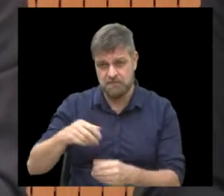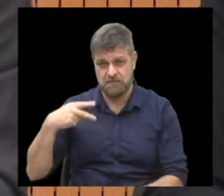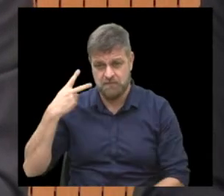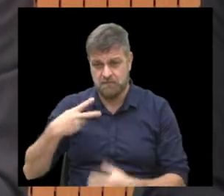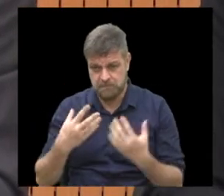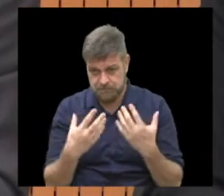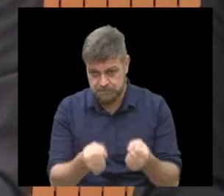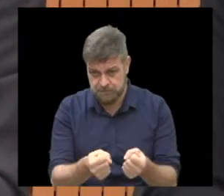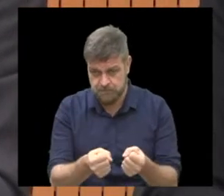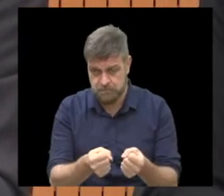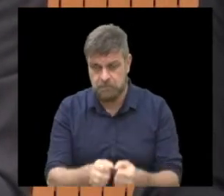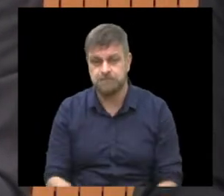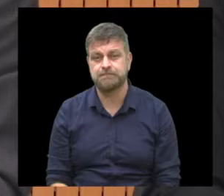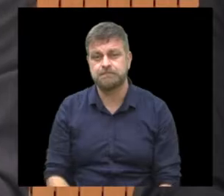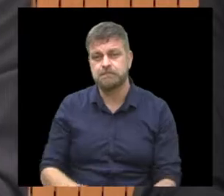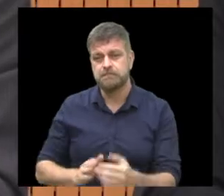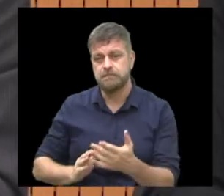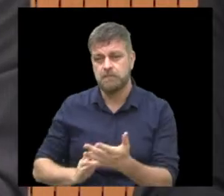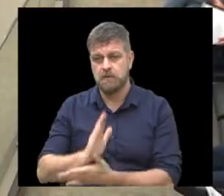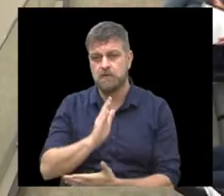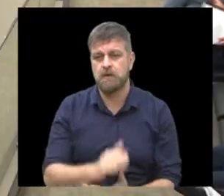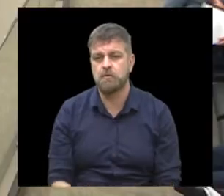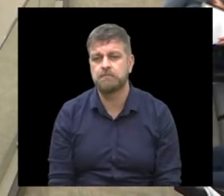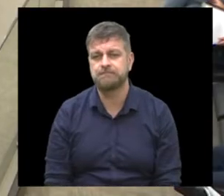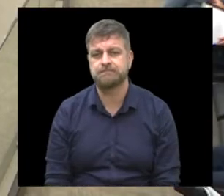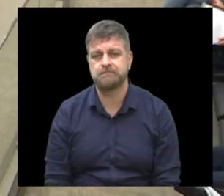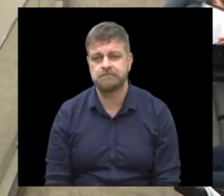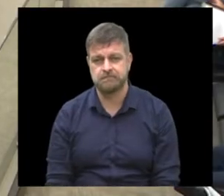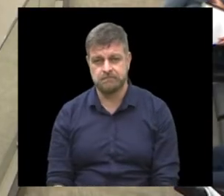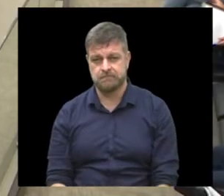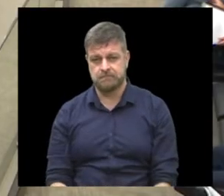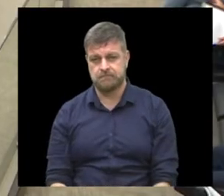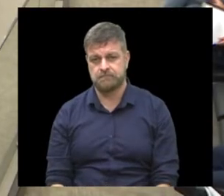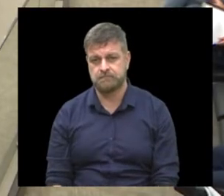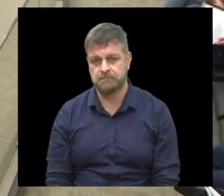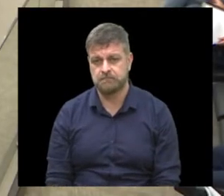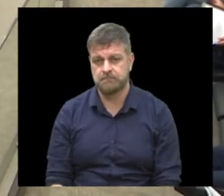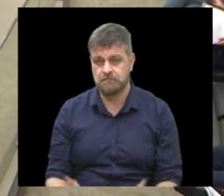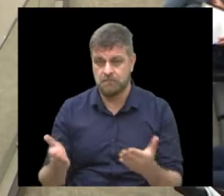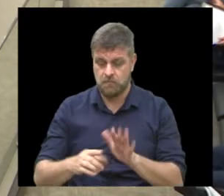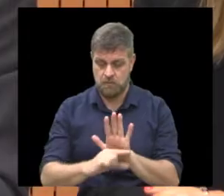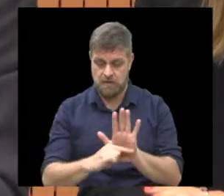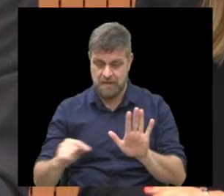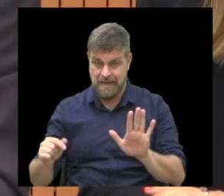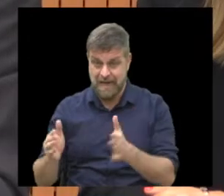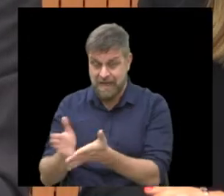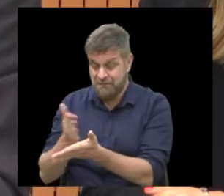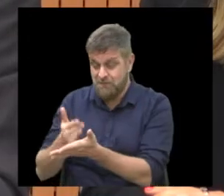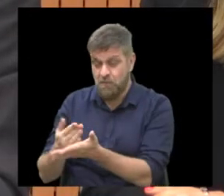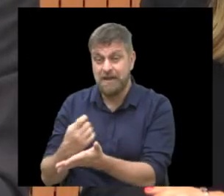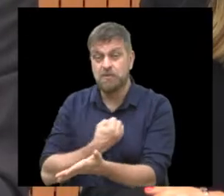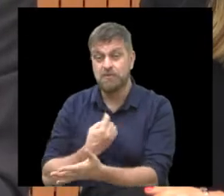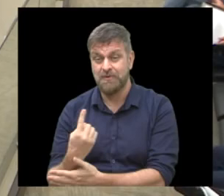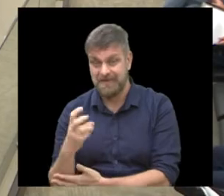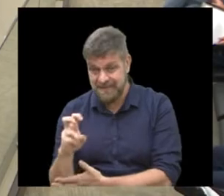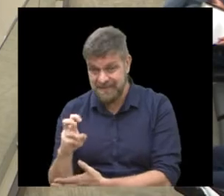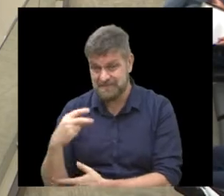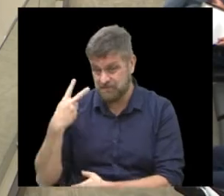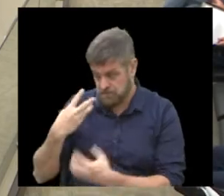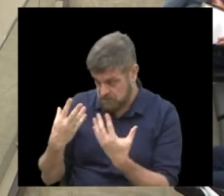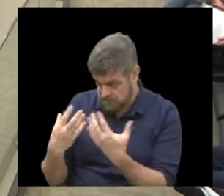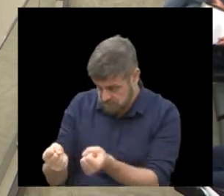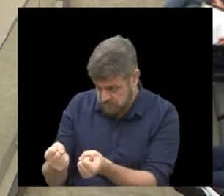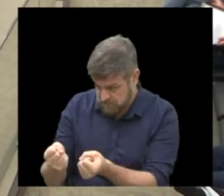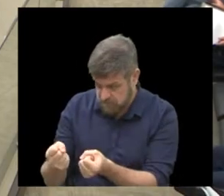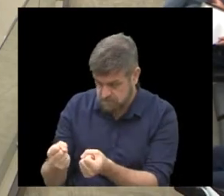votação. Vereadores favoráveis, permaneça como estão. Aprovado. Agora a emenda de folhas 15 vai à votação. Vereadores favoráveis à emenda, permaneçam